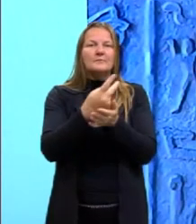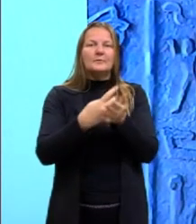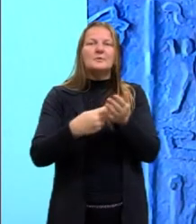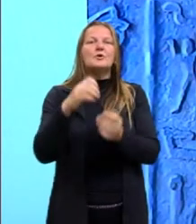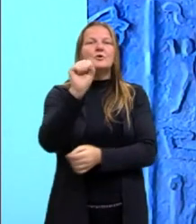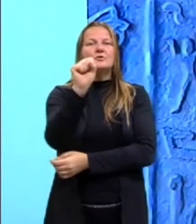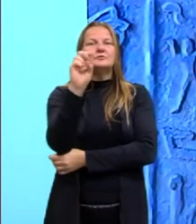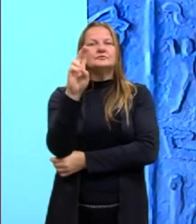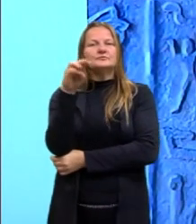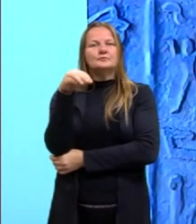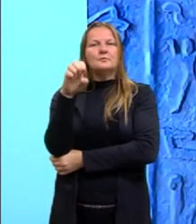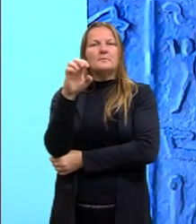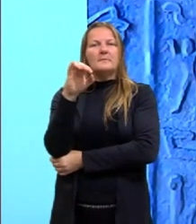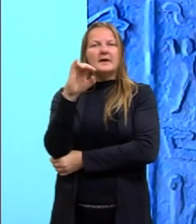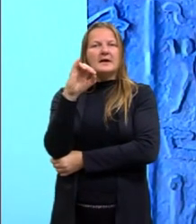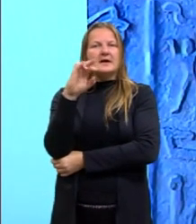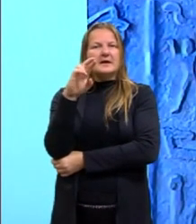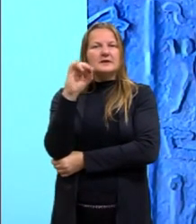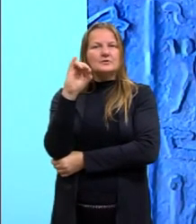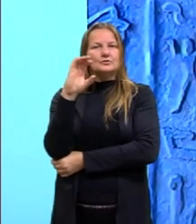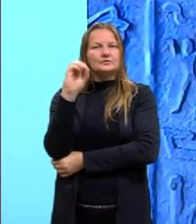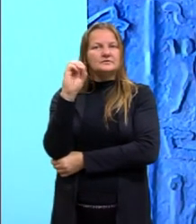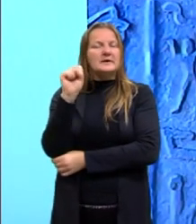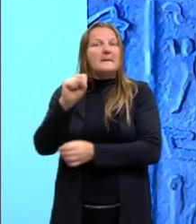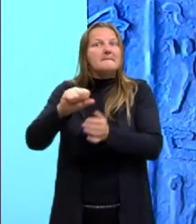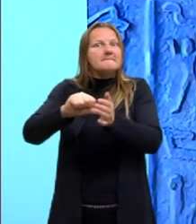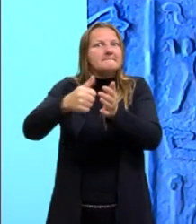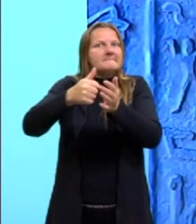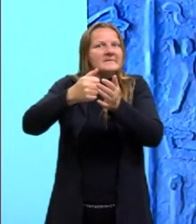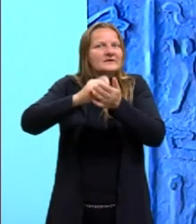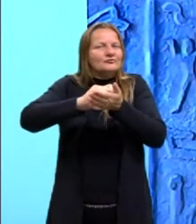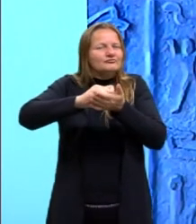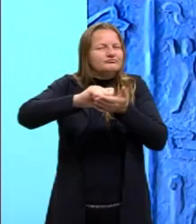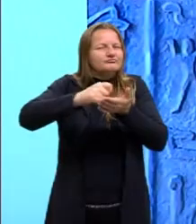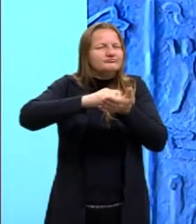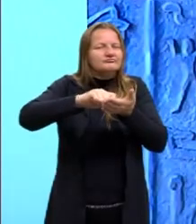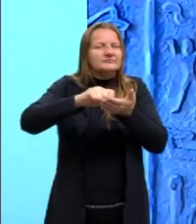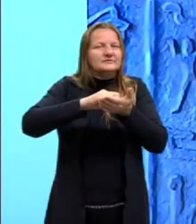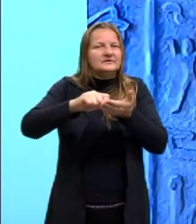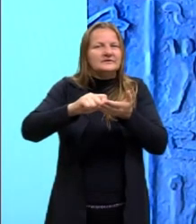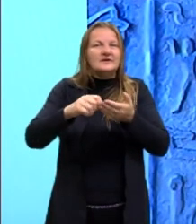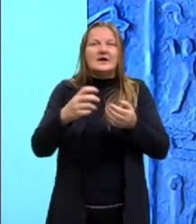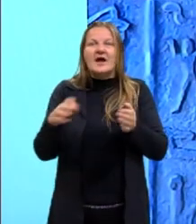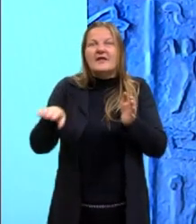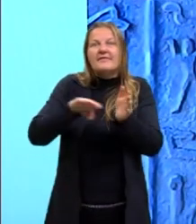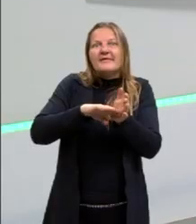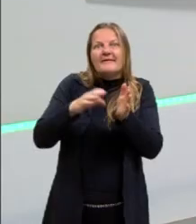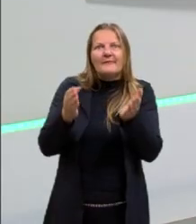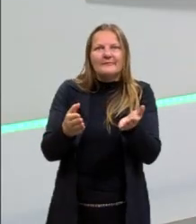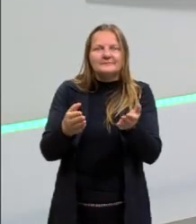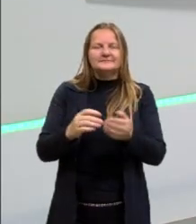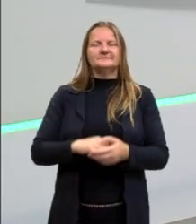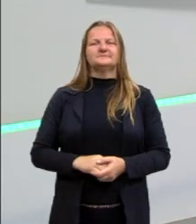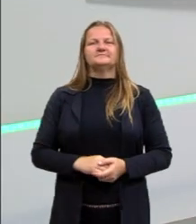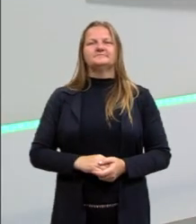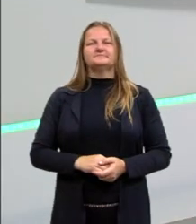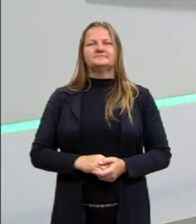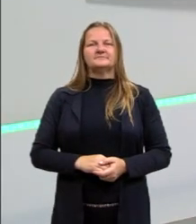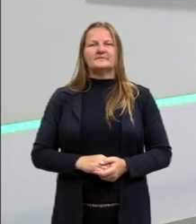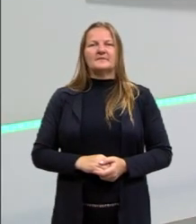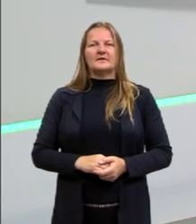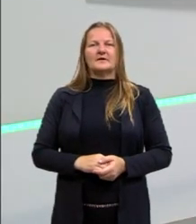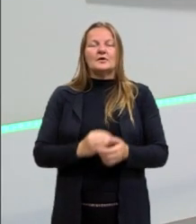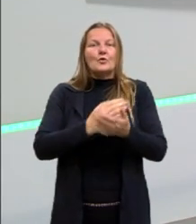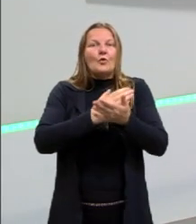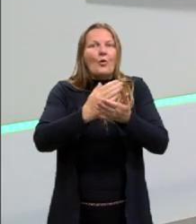sumérios é o nosso primeiro processo de escrita de fato como a gente conhece hoje dessa escrita